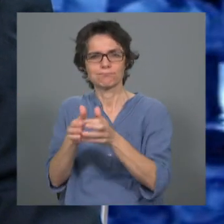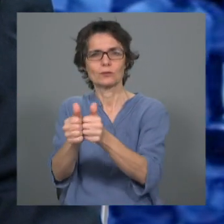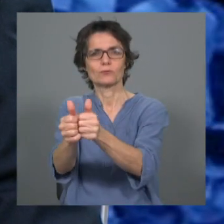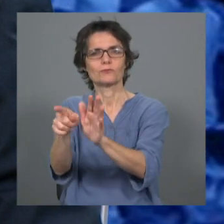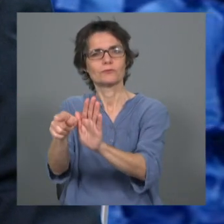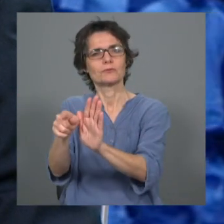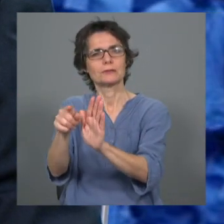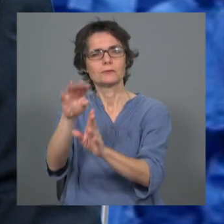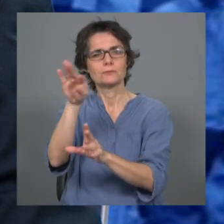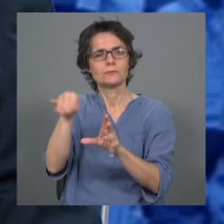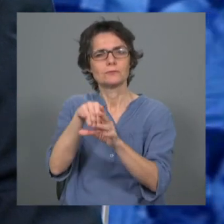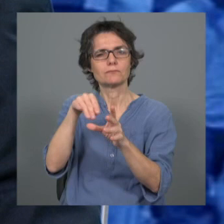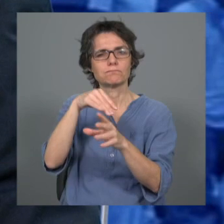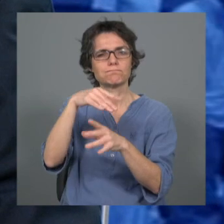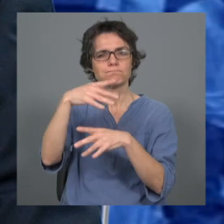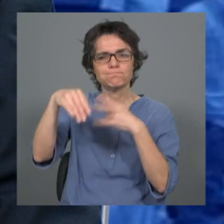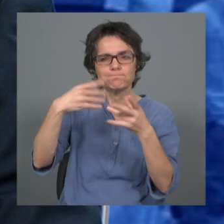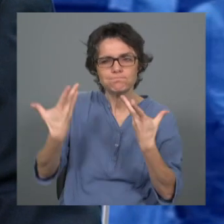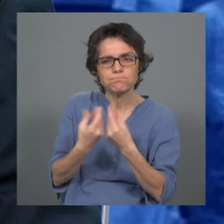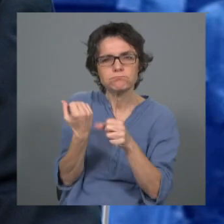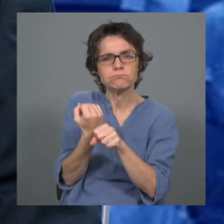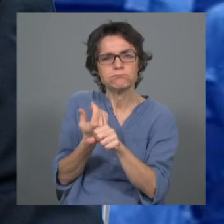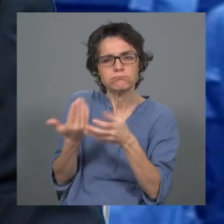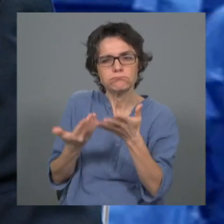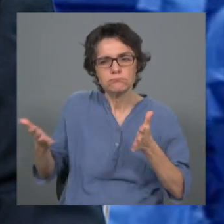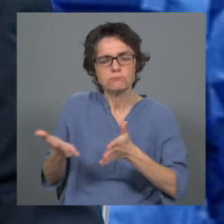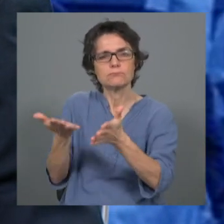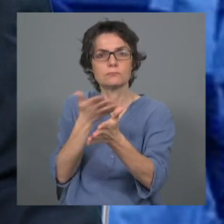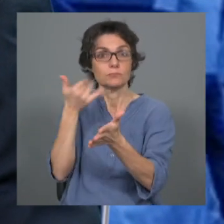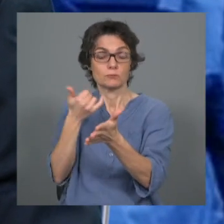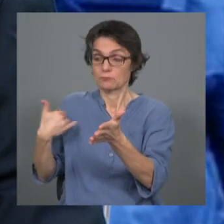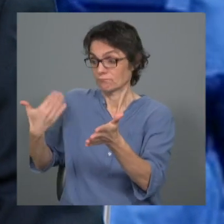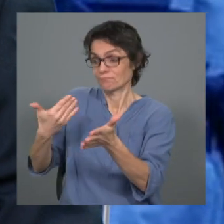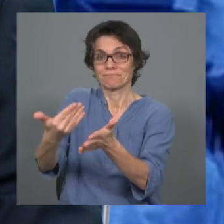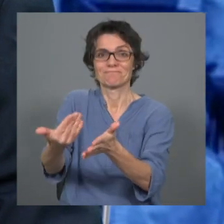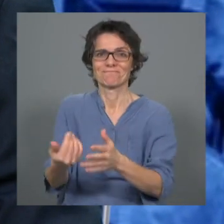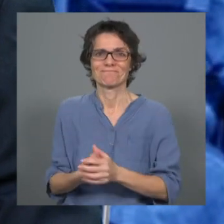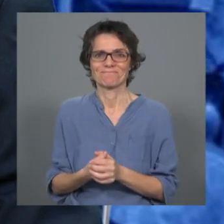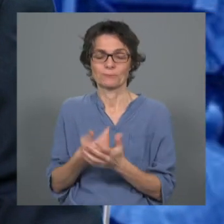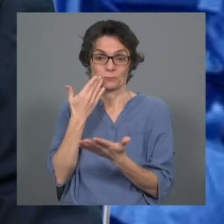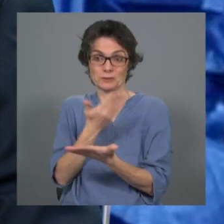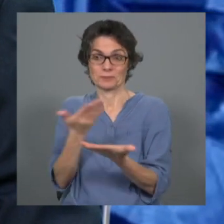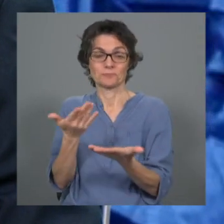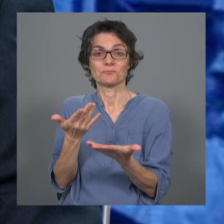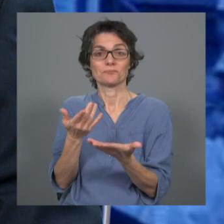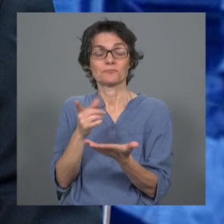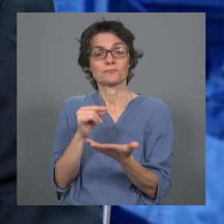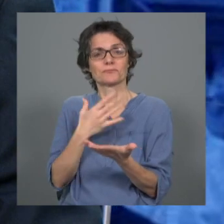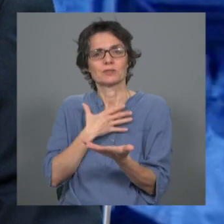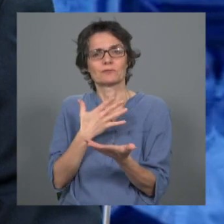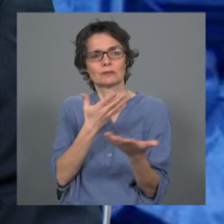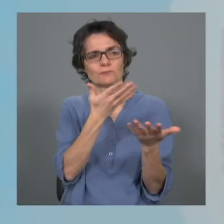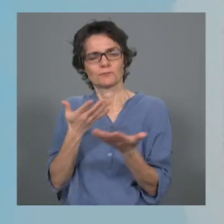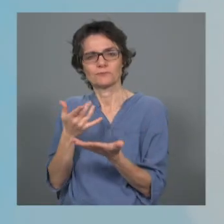muita envolvência, e creio que foi um caminho muito, muito belo, e está a ser, porque a recepção ainda faz parte também do caminho